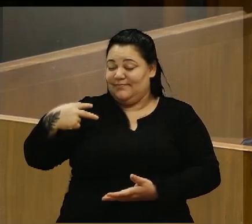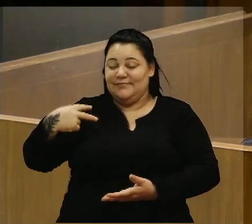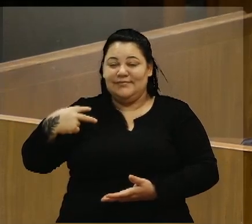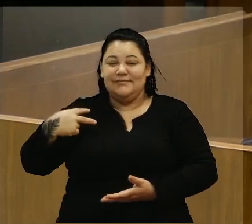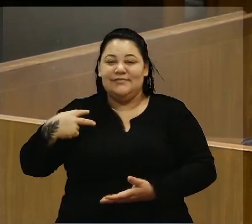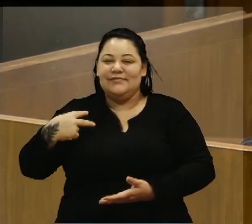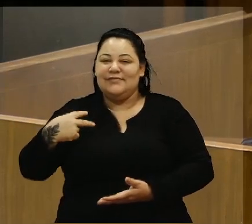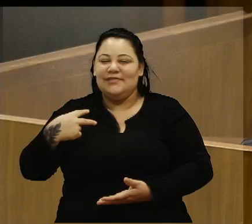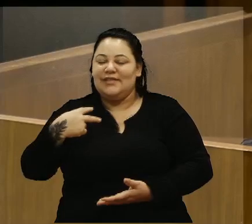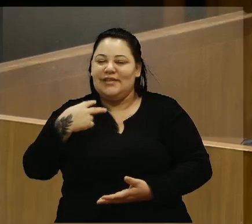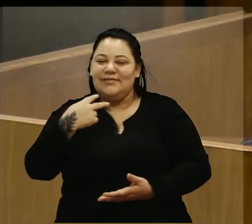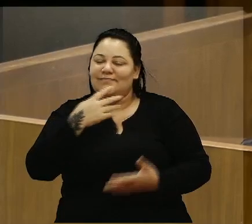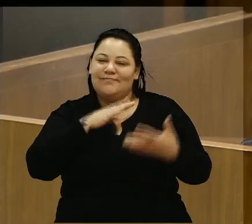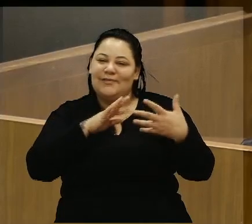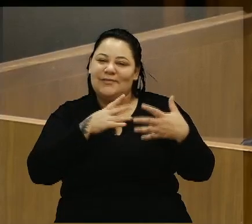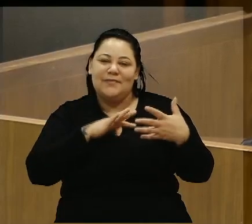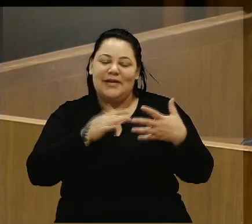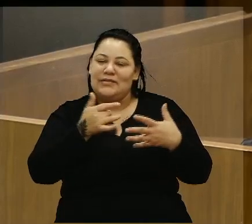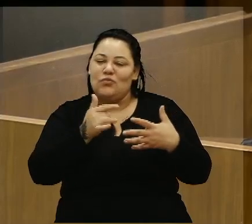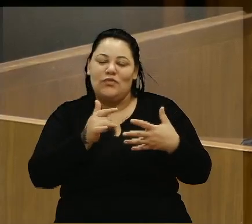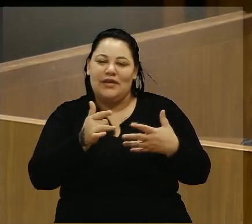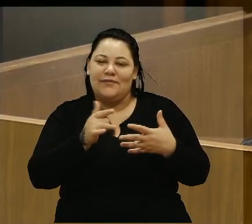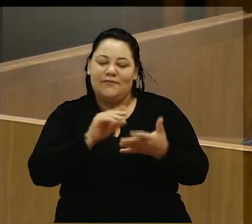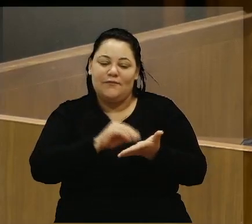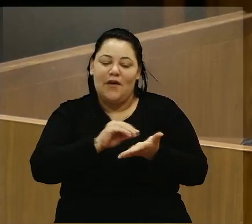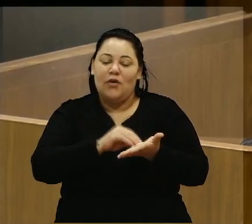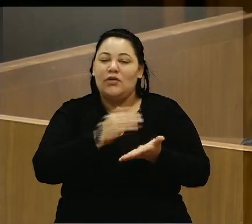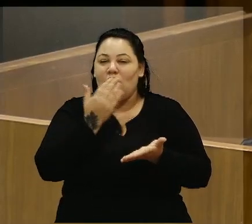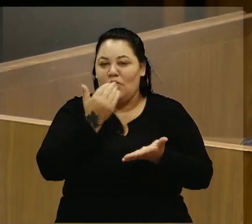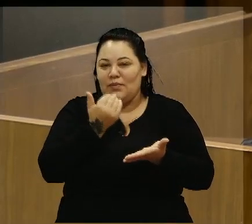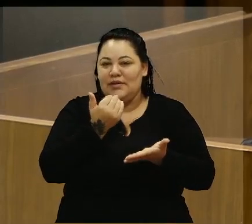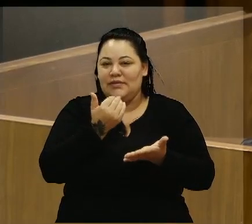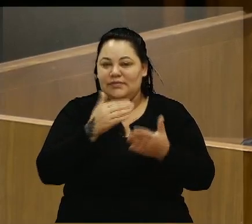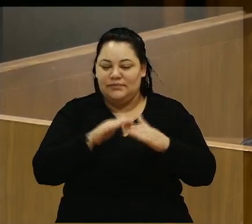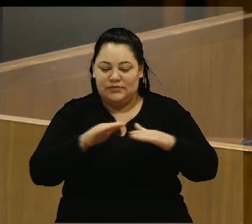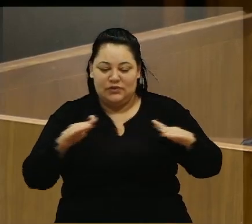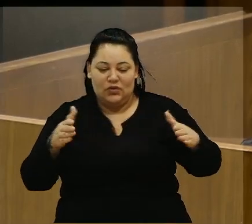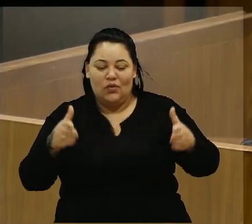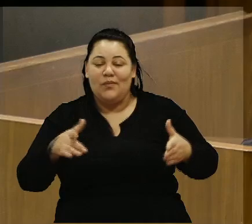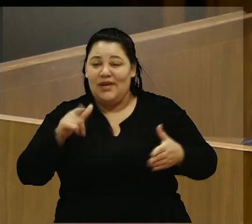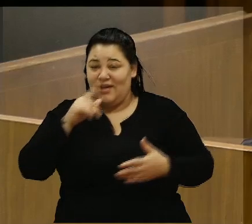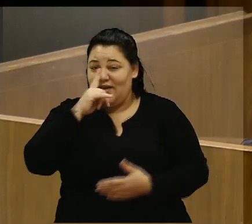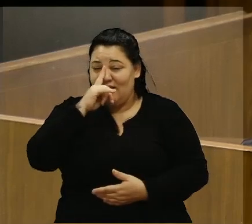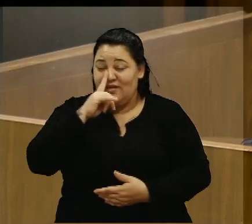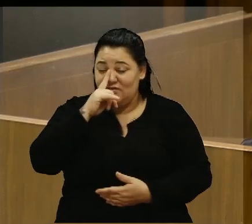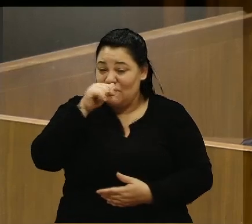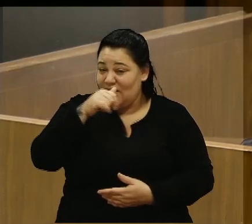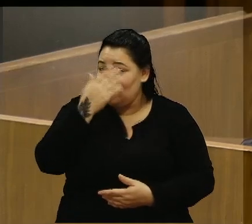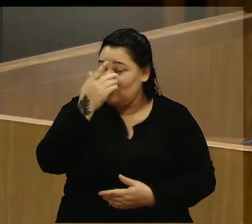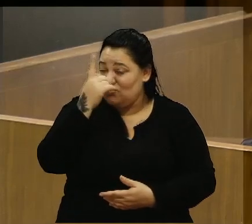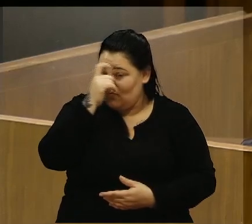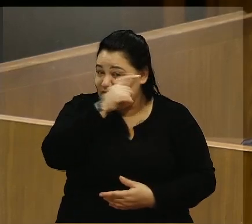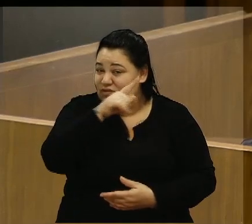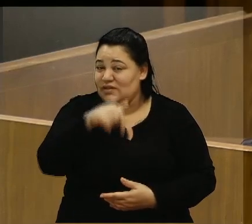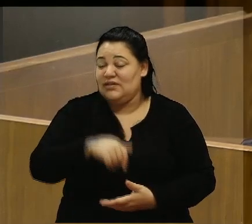sobra veneno e falta alimento, onde a mesa é um luxo e comer é um risco. Insegurança alimentar tem